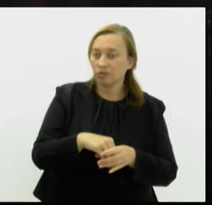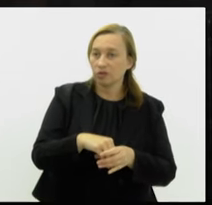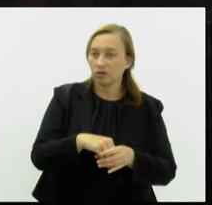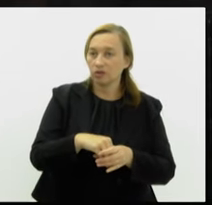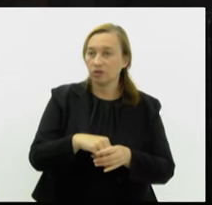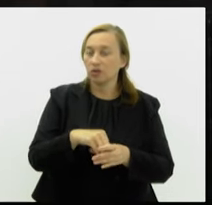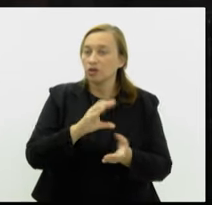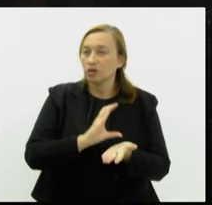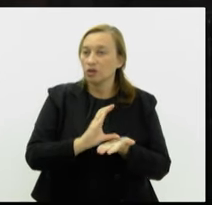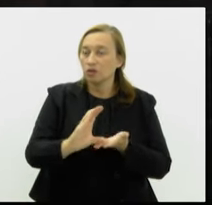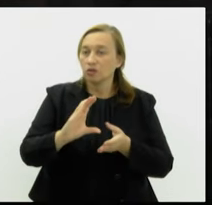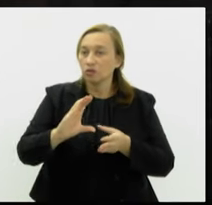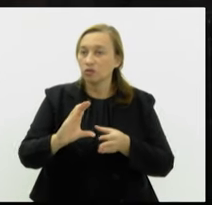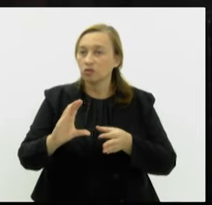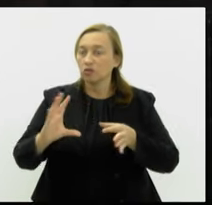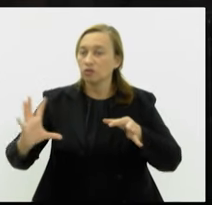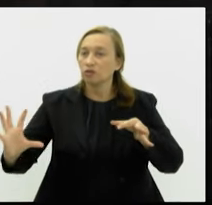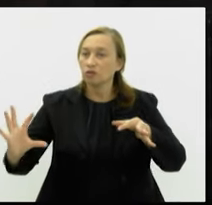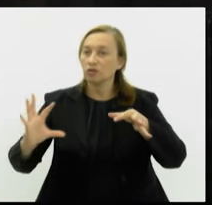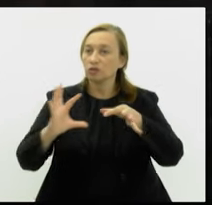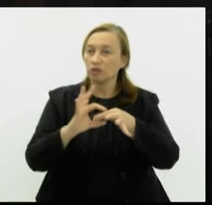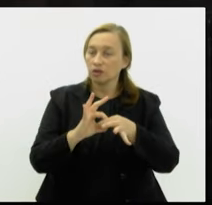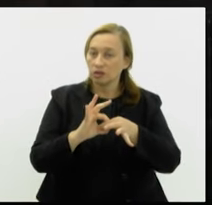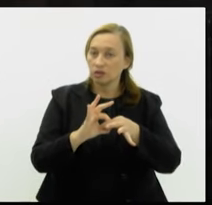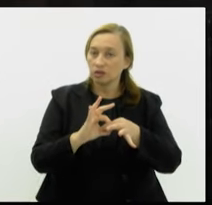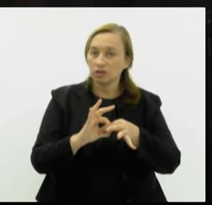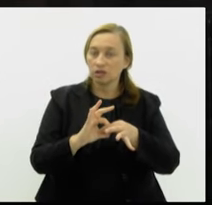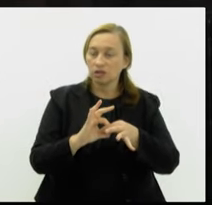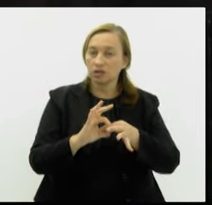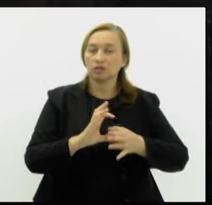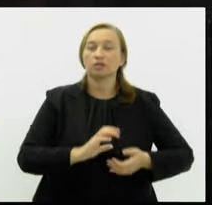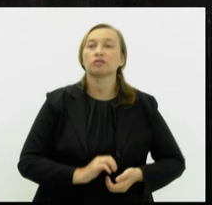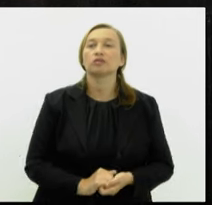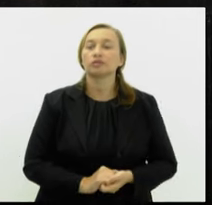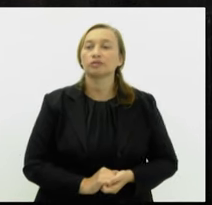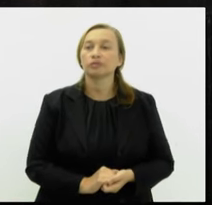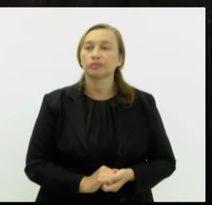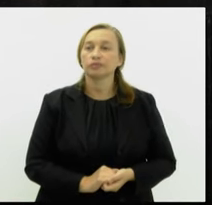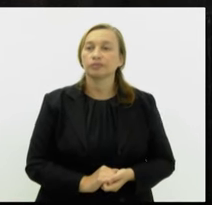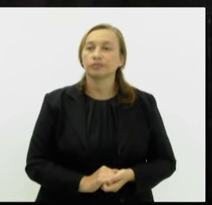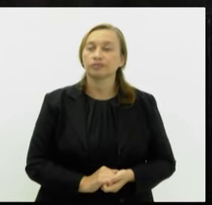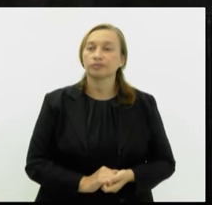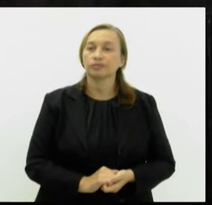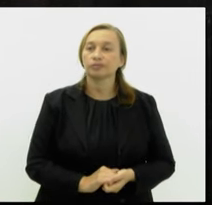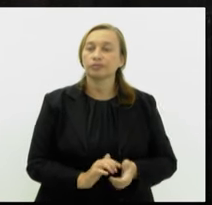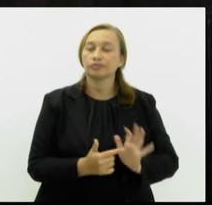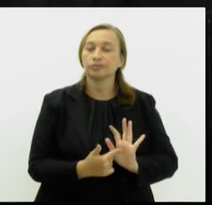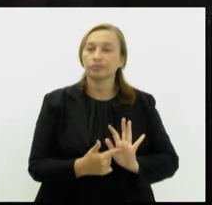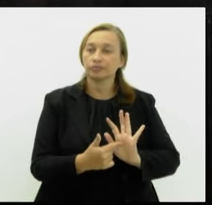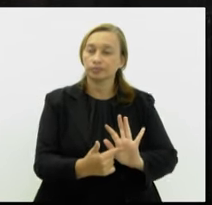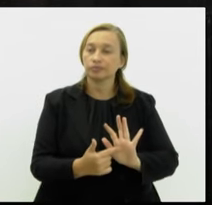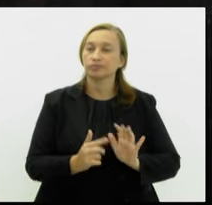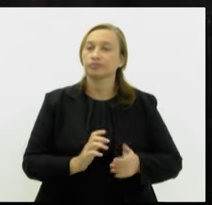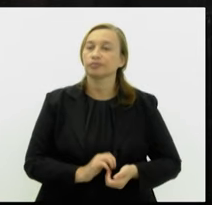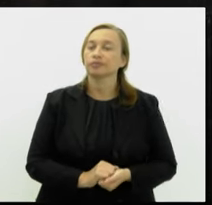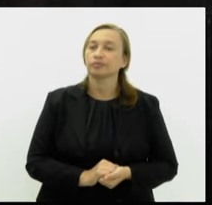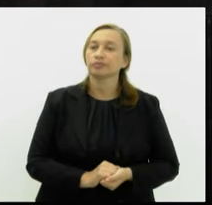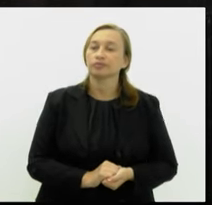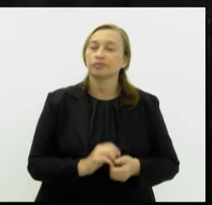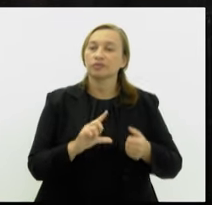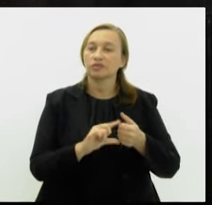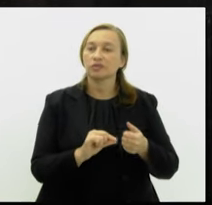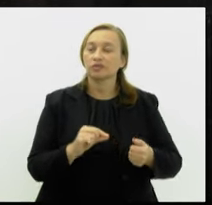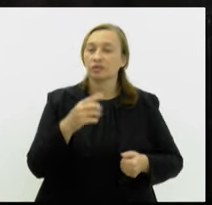vinculados de disponibilidade de caixa, consoante demonstrativo definido pelos